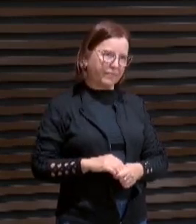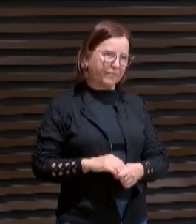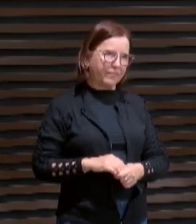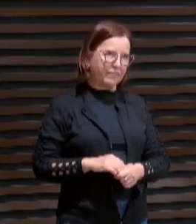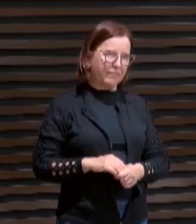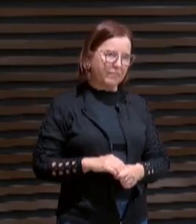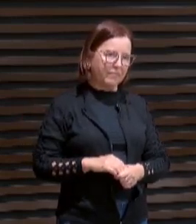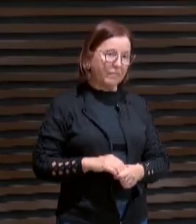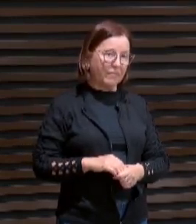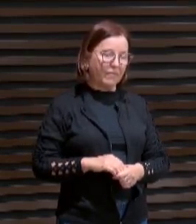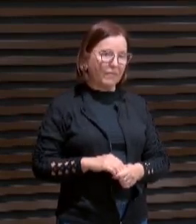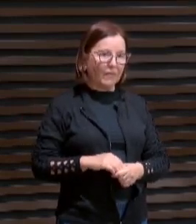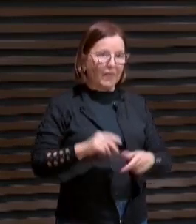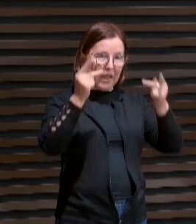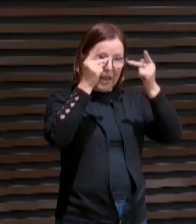Segunda coisa, Pilatos